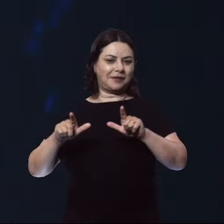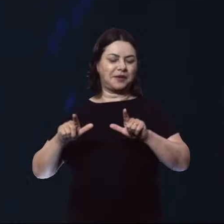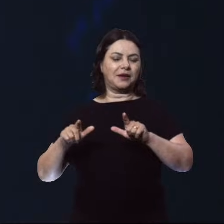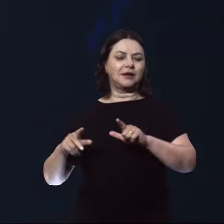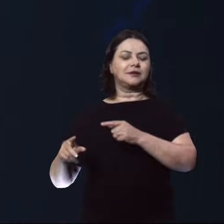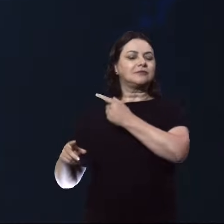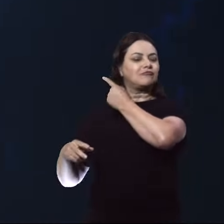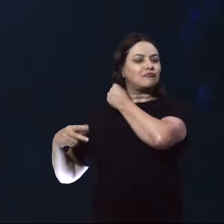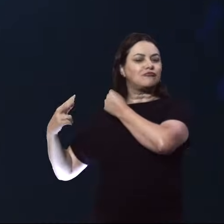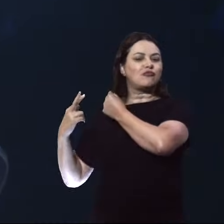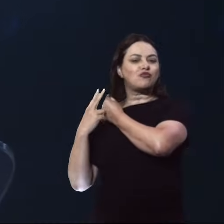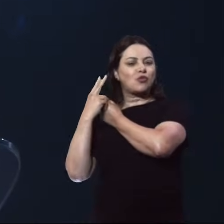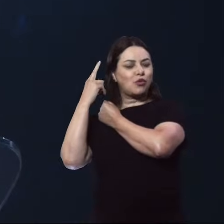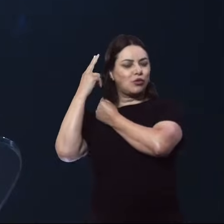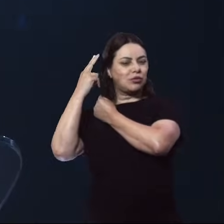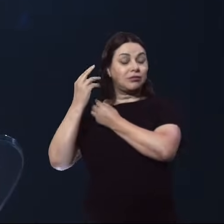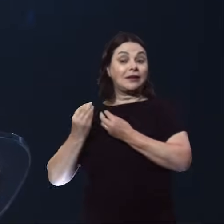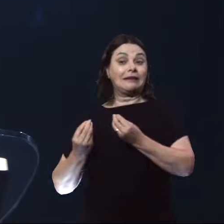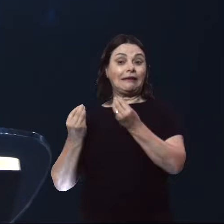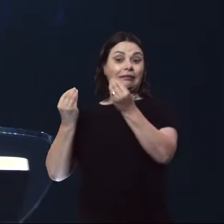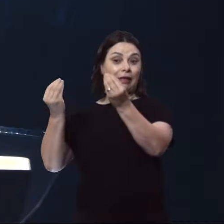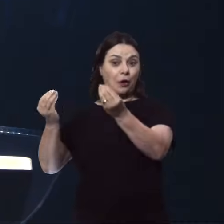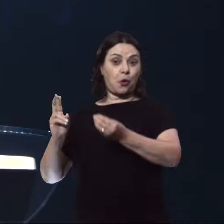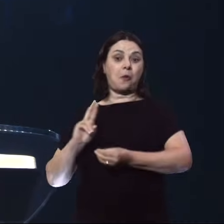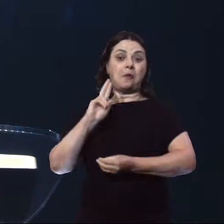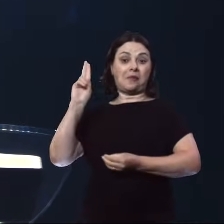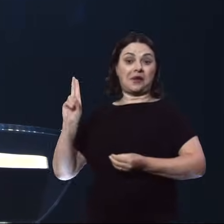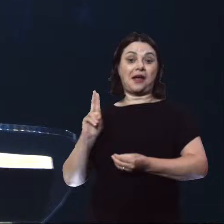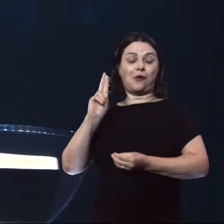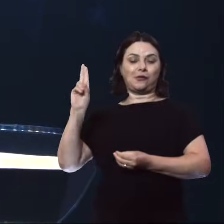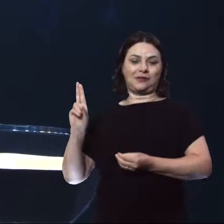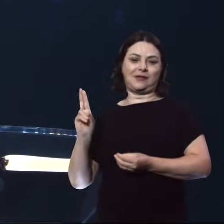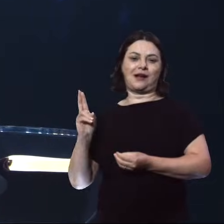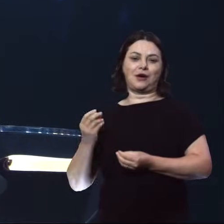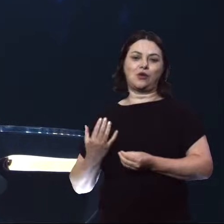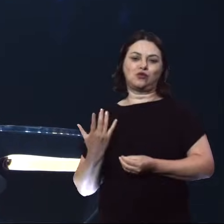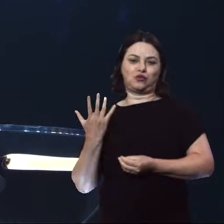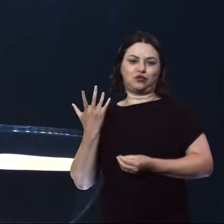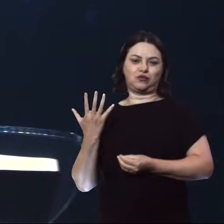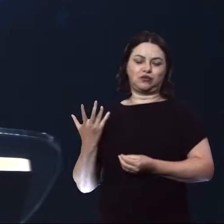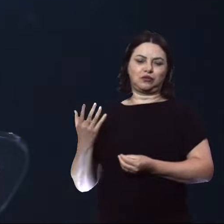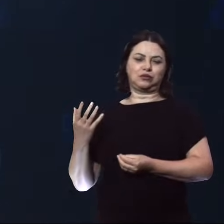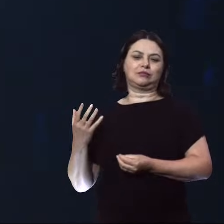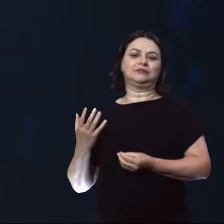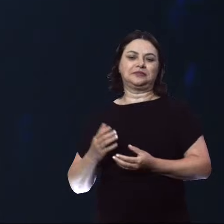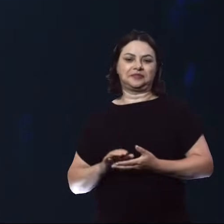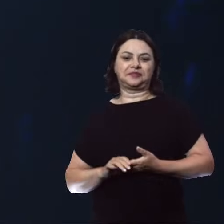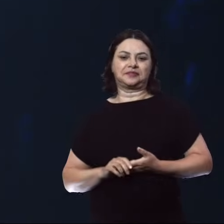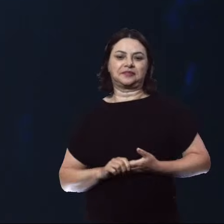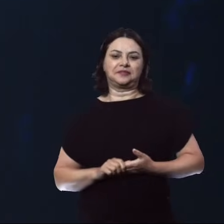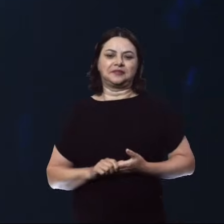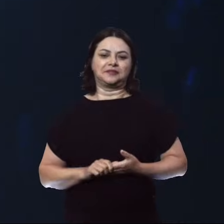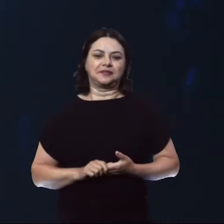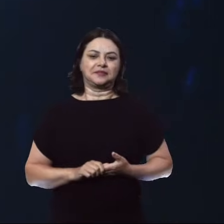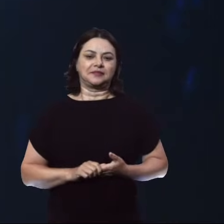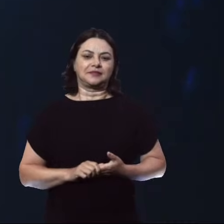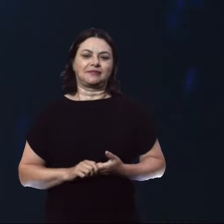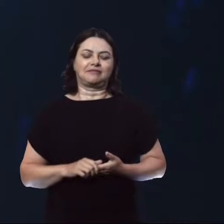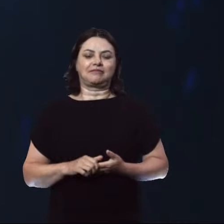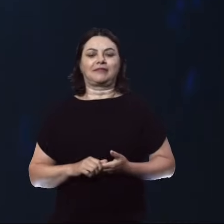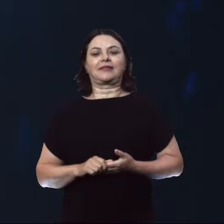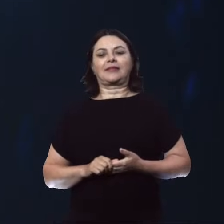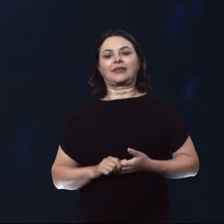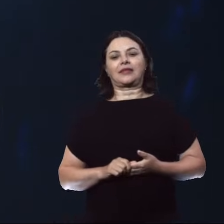novo, deu para ele fazer churrasco. Então ele faz o churrasco, na verdade, com o secador, não sou eu não. Então vocês me dão esse